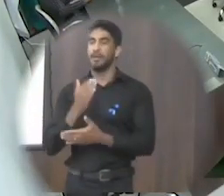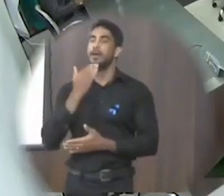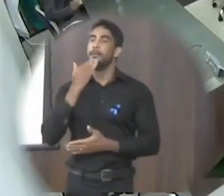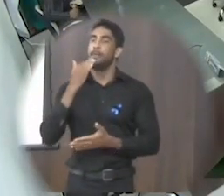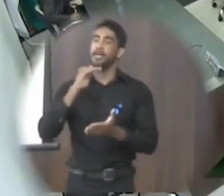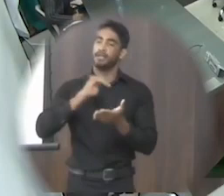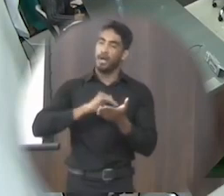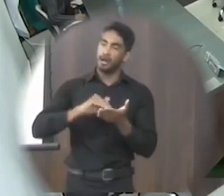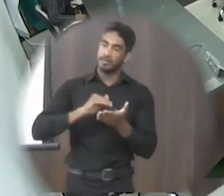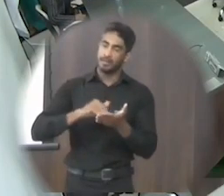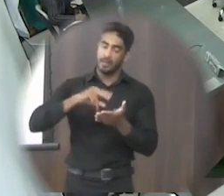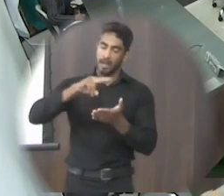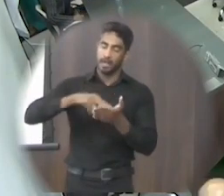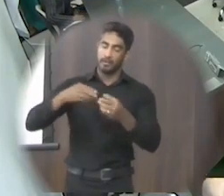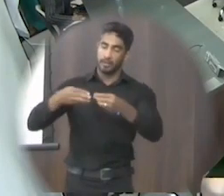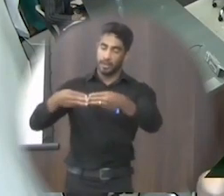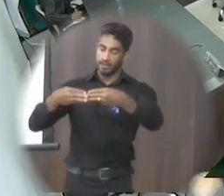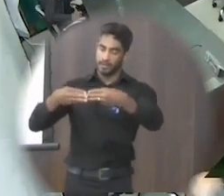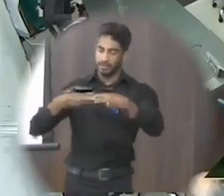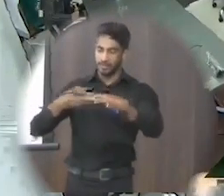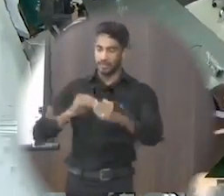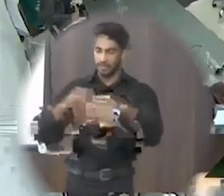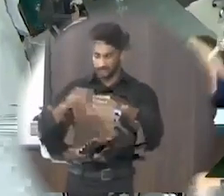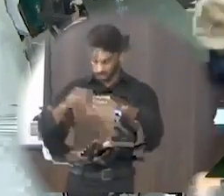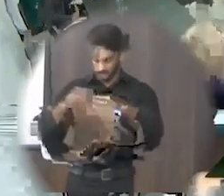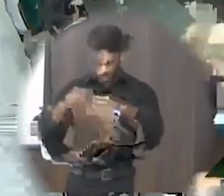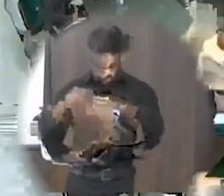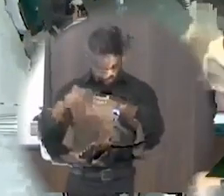ao senhor secretário que faça a leitura das moções.